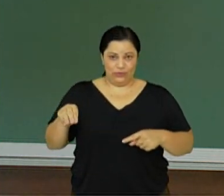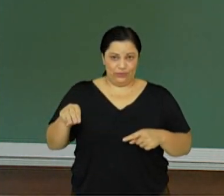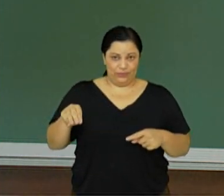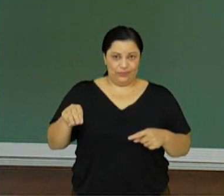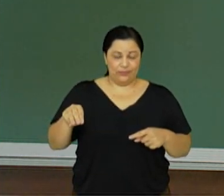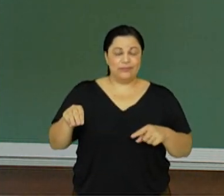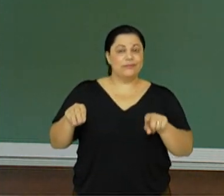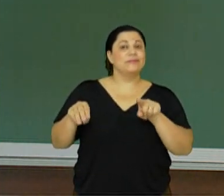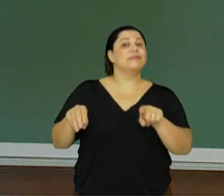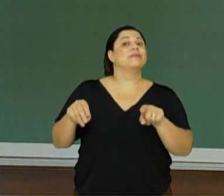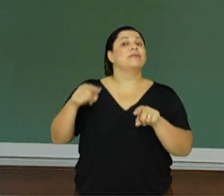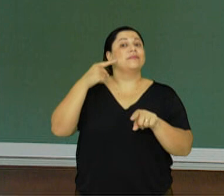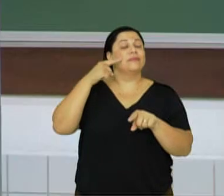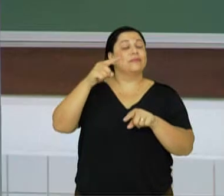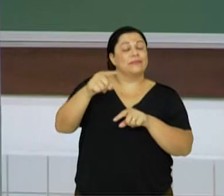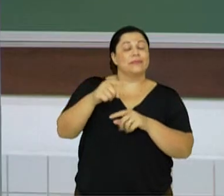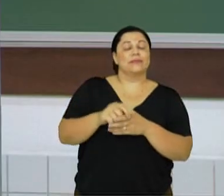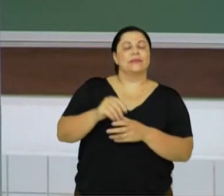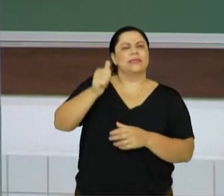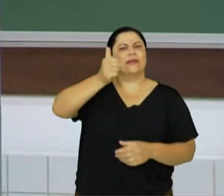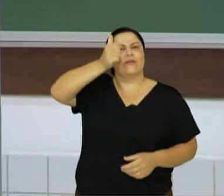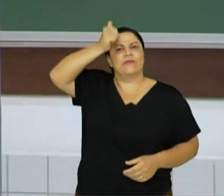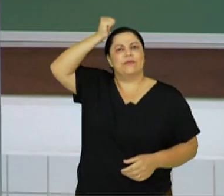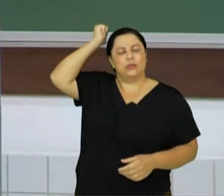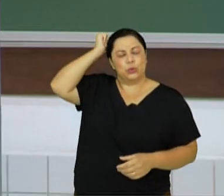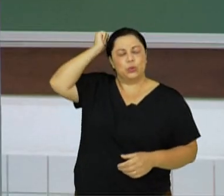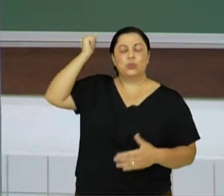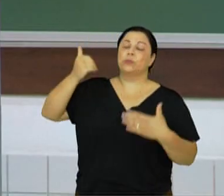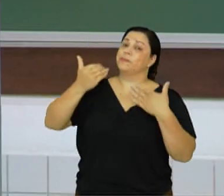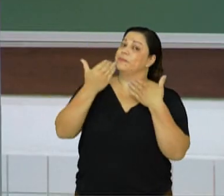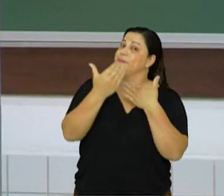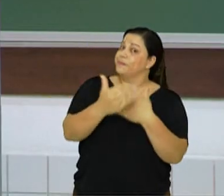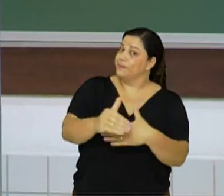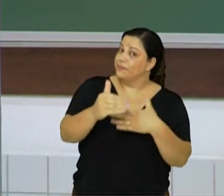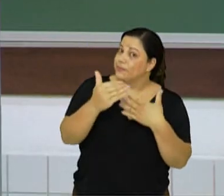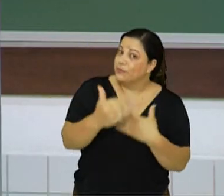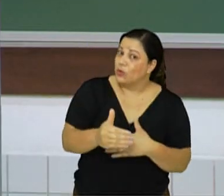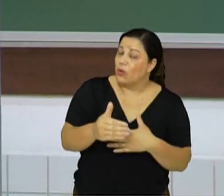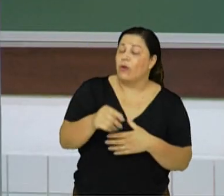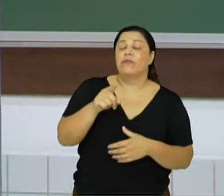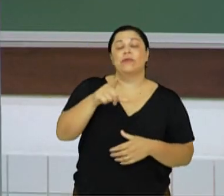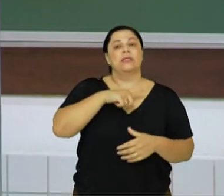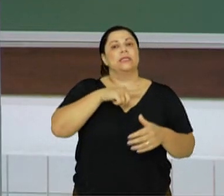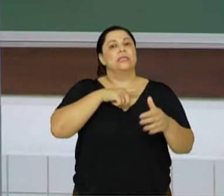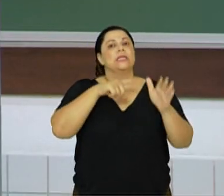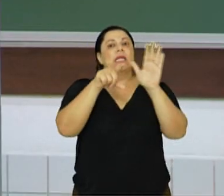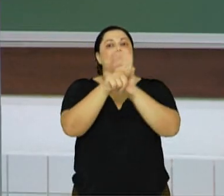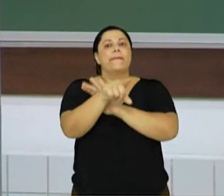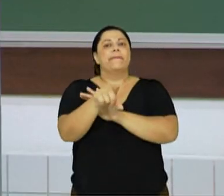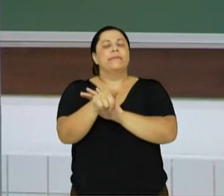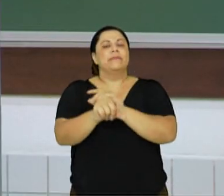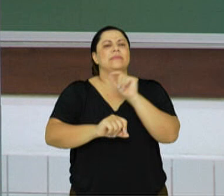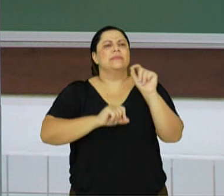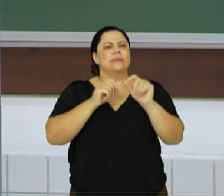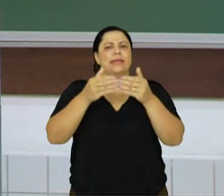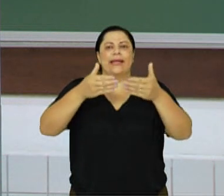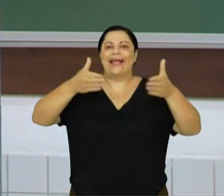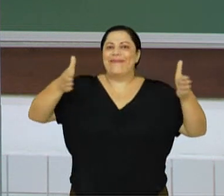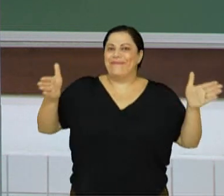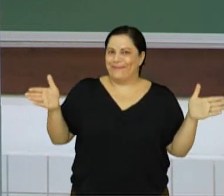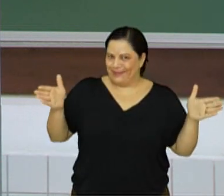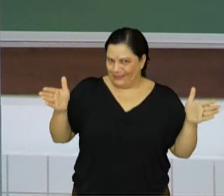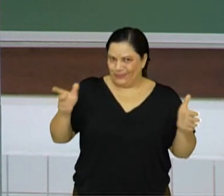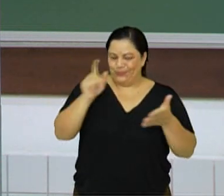Galera que vai fazer o vestibular e precisa, e vai ter aquela questão que vai ter que fazer questão em aberto.